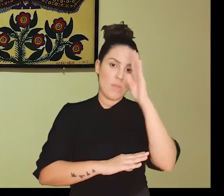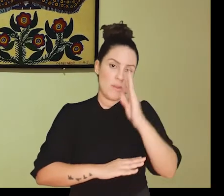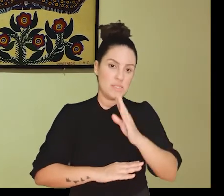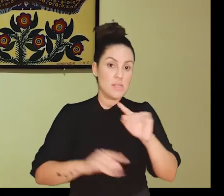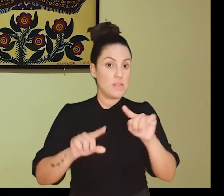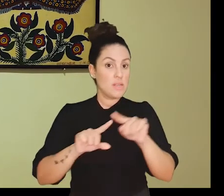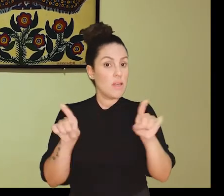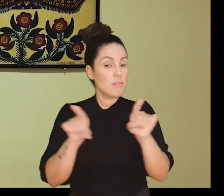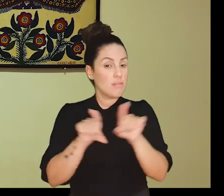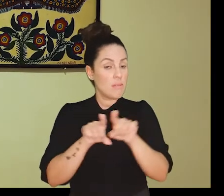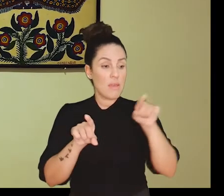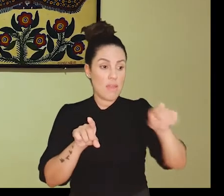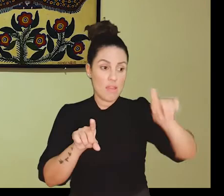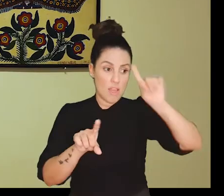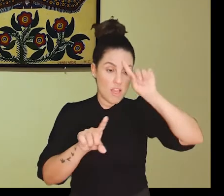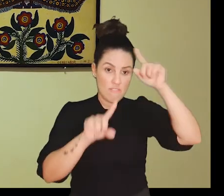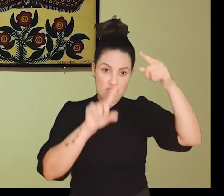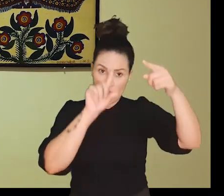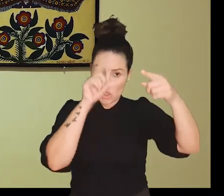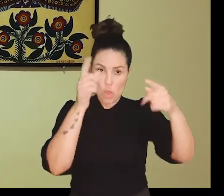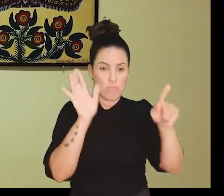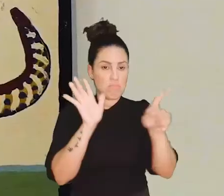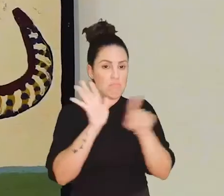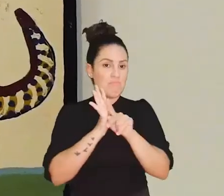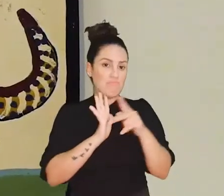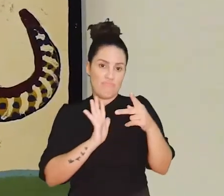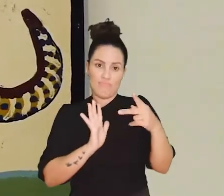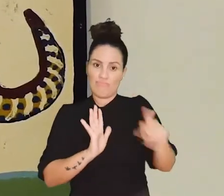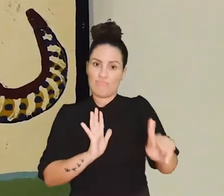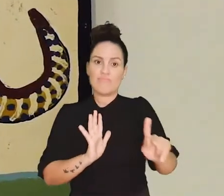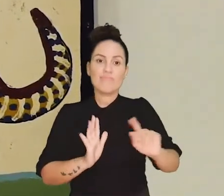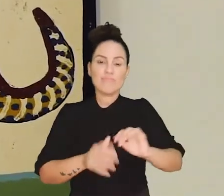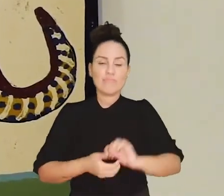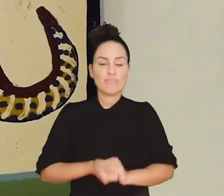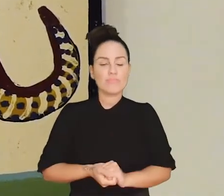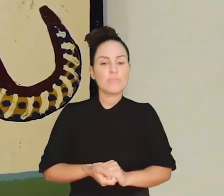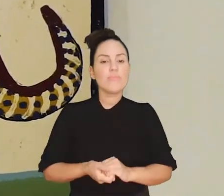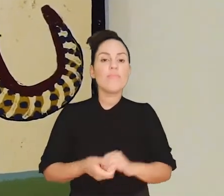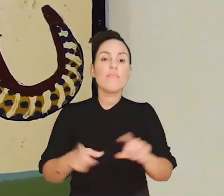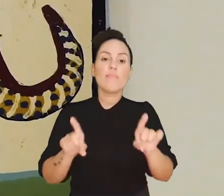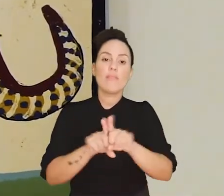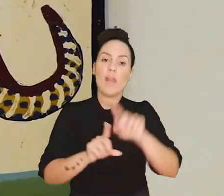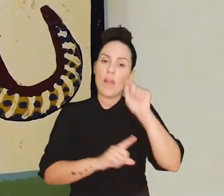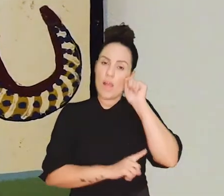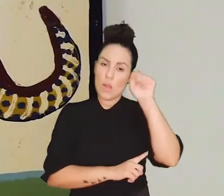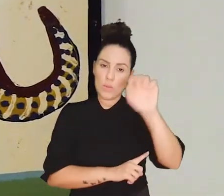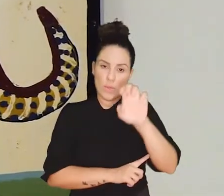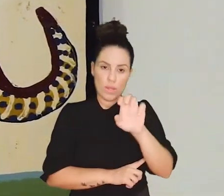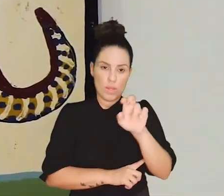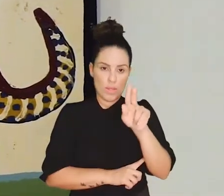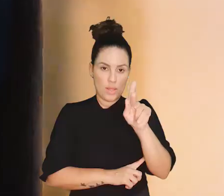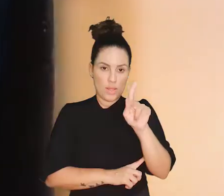brasileira, encontramos também aqueles que foram totalmente inventados pelo artista.